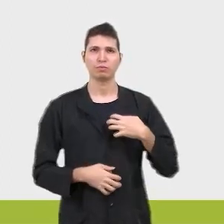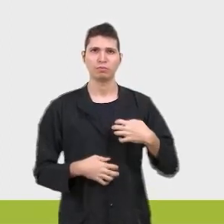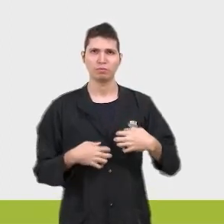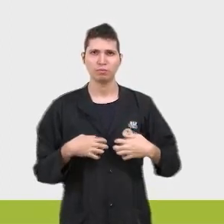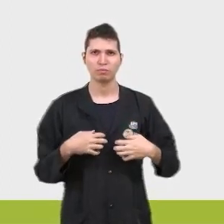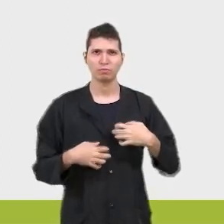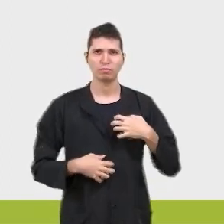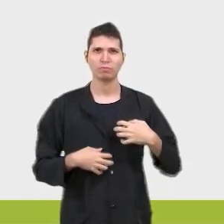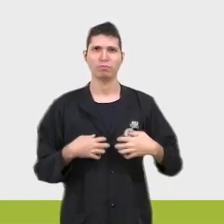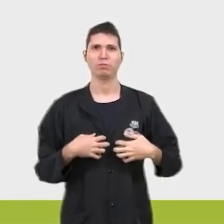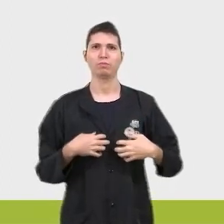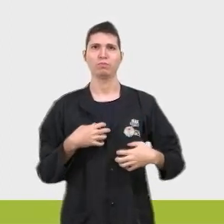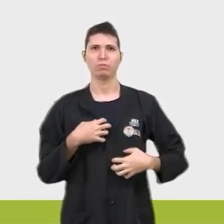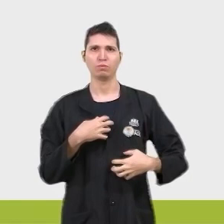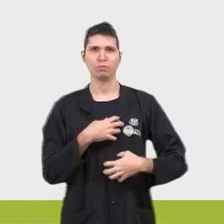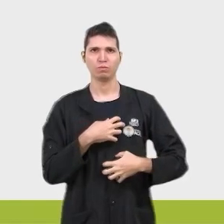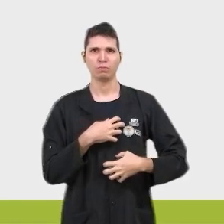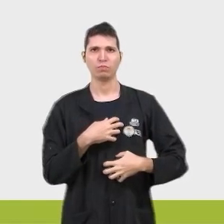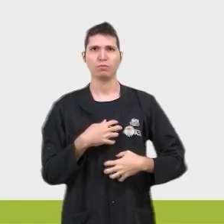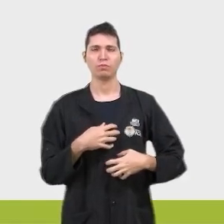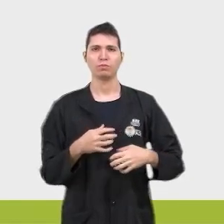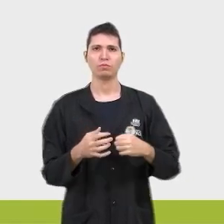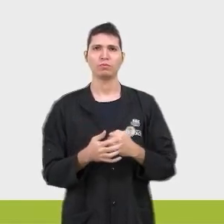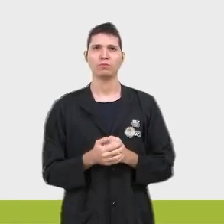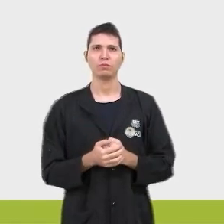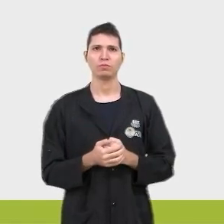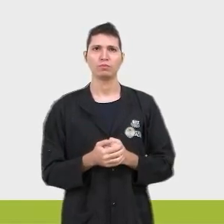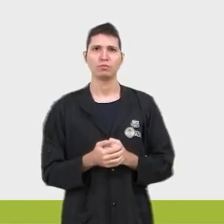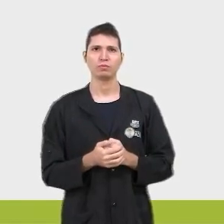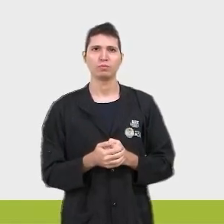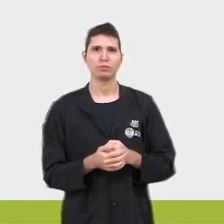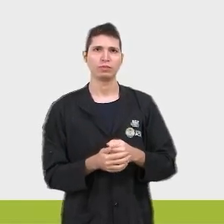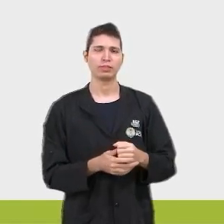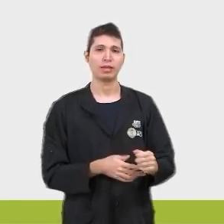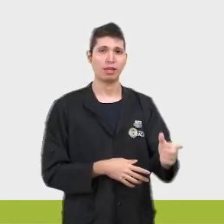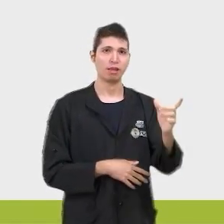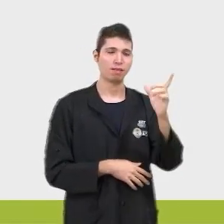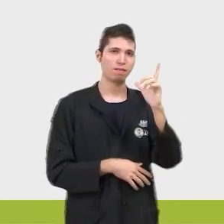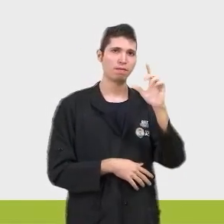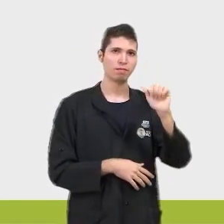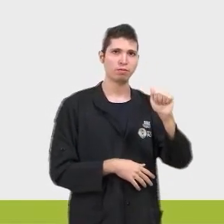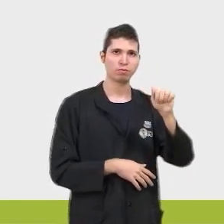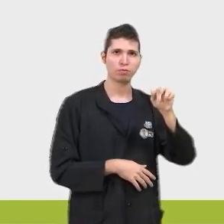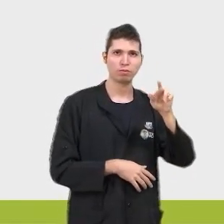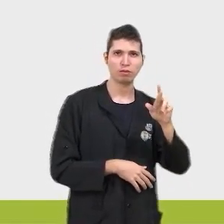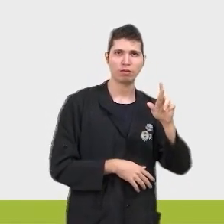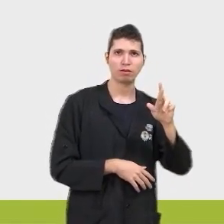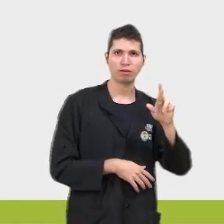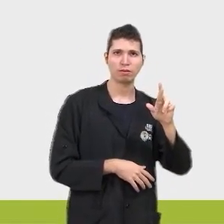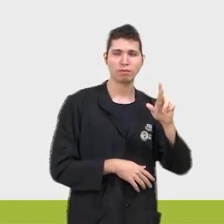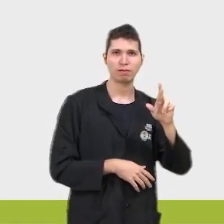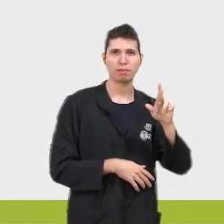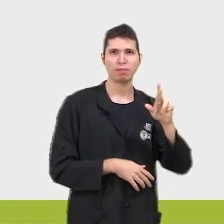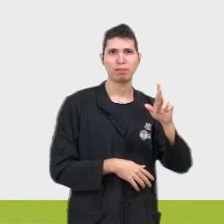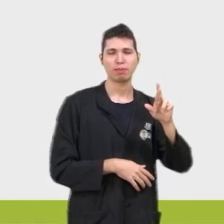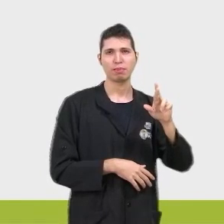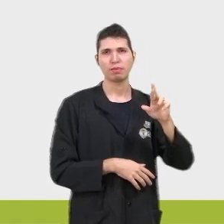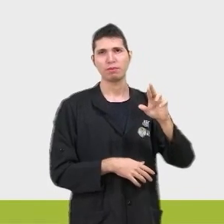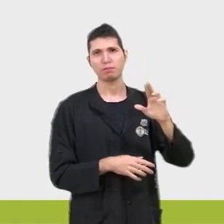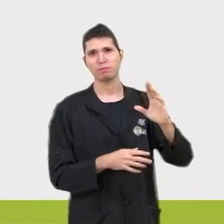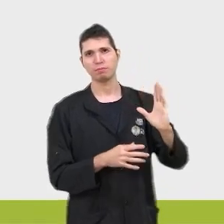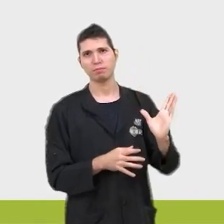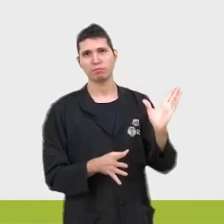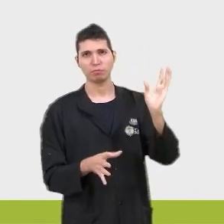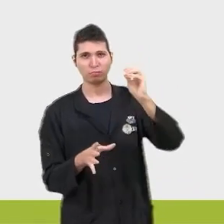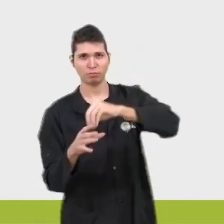transferem oxigênio, que é O2, do ar para a água. Não, eles produzem o oxigênio. Ok?